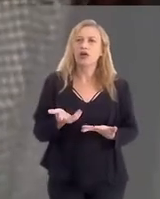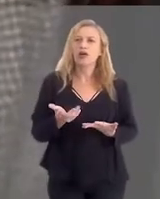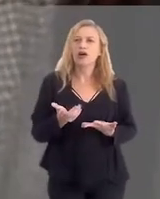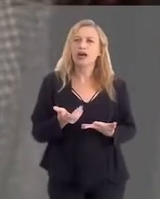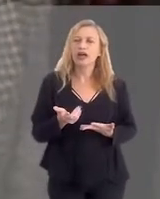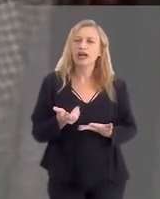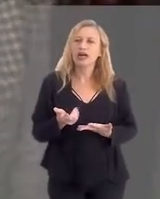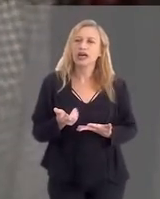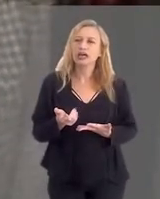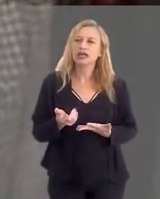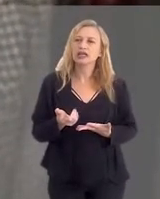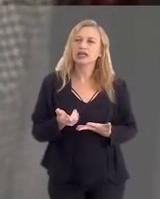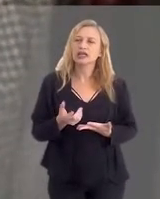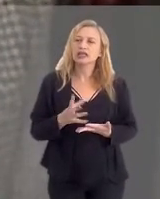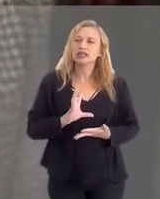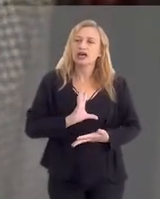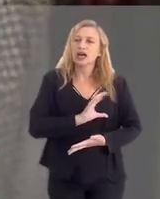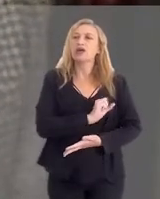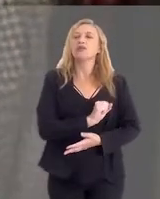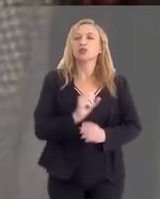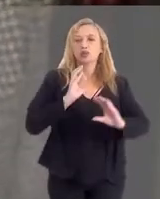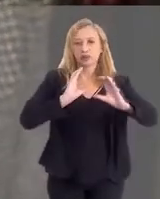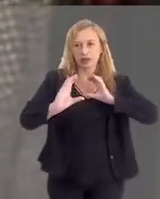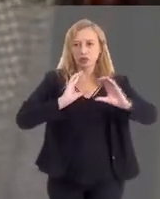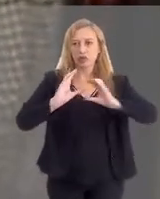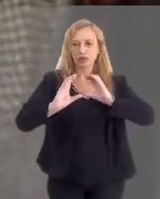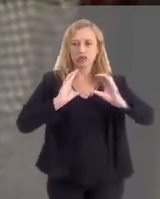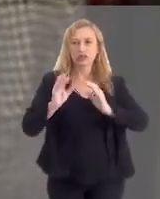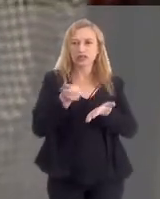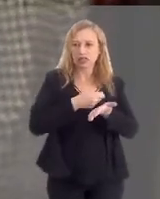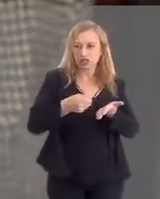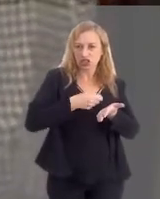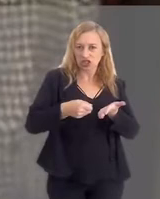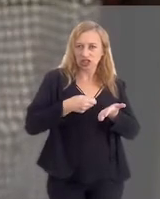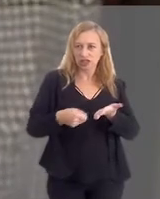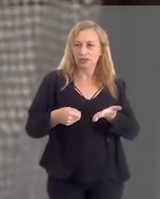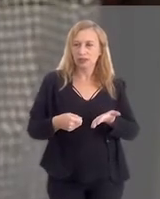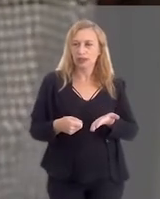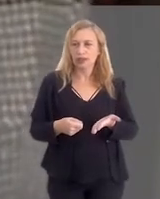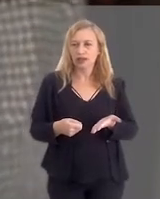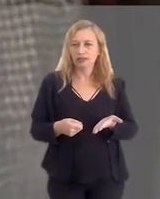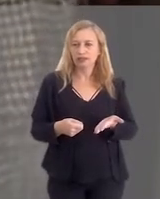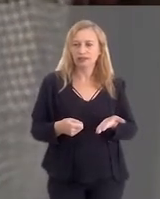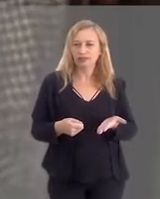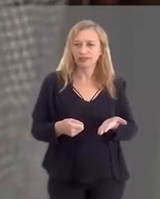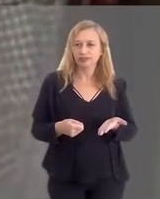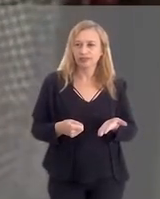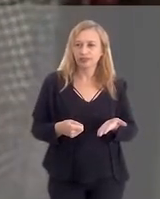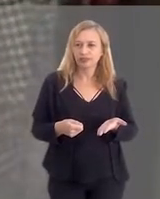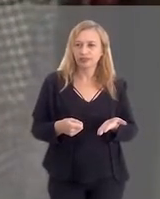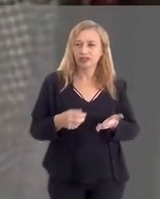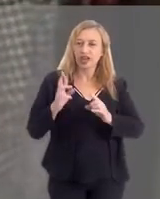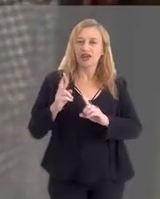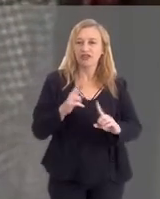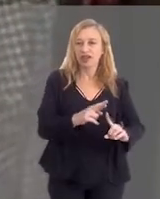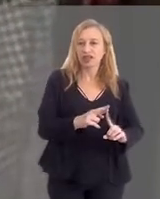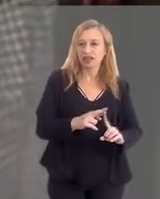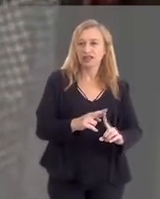eu ter tido essa paixão pela comunicação, pela escrita. Que isso, acho que